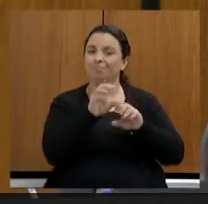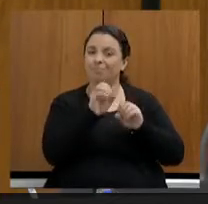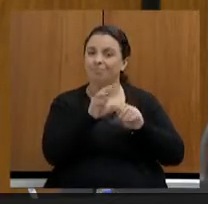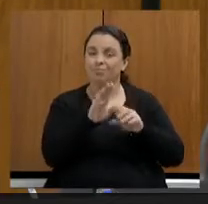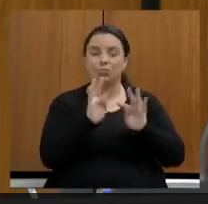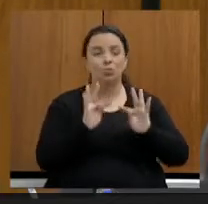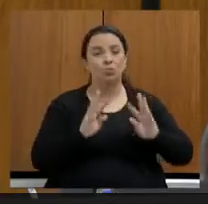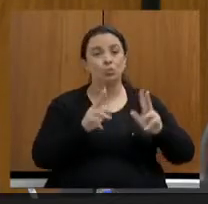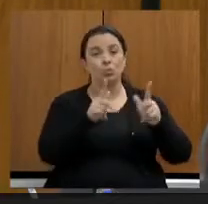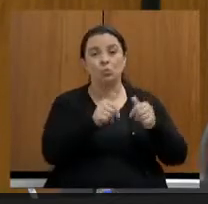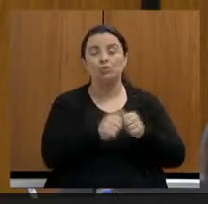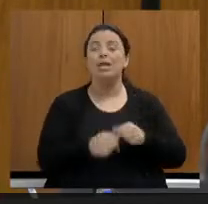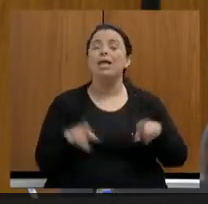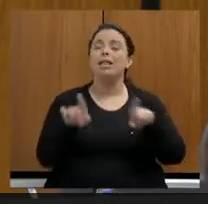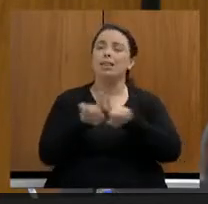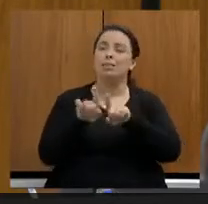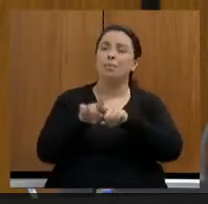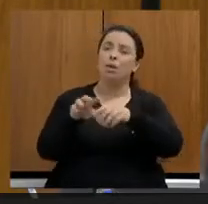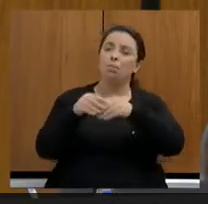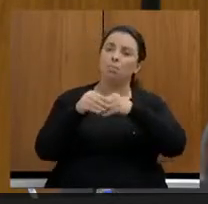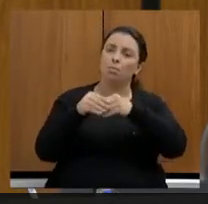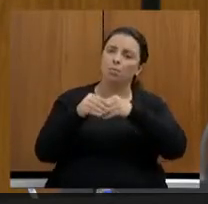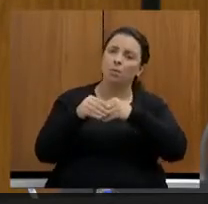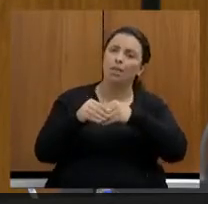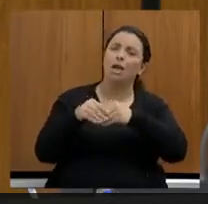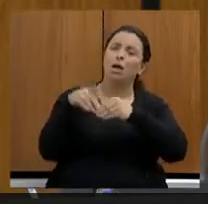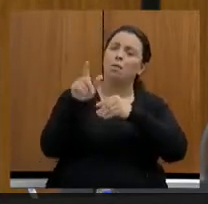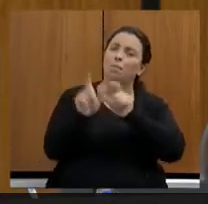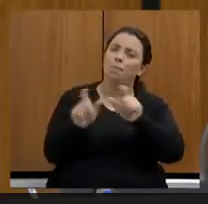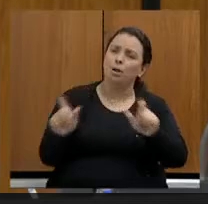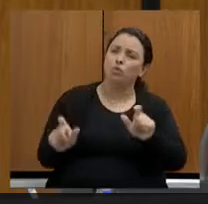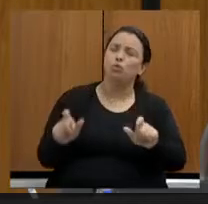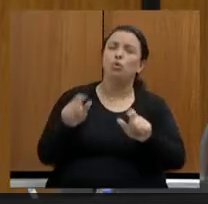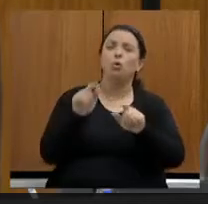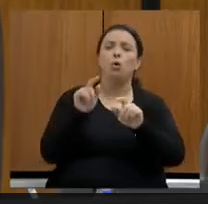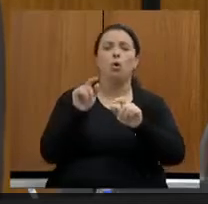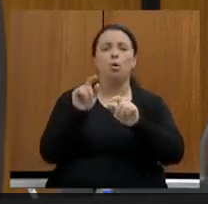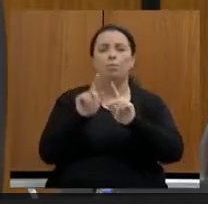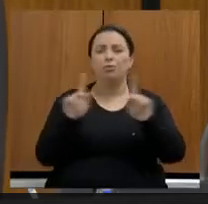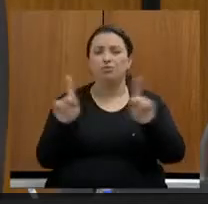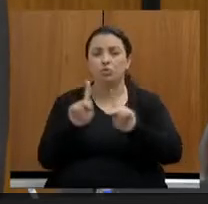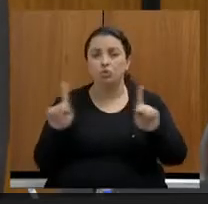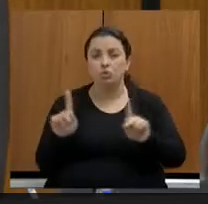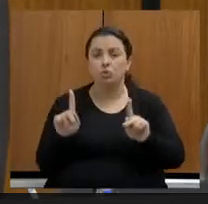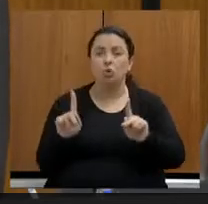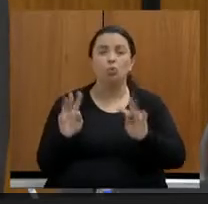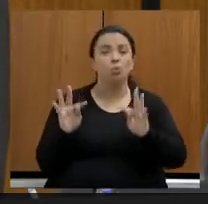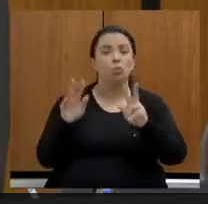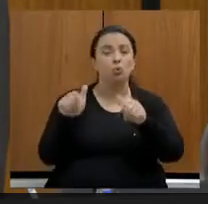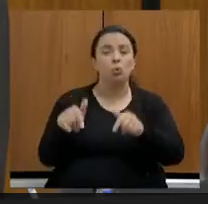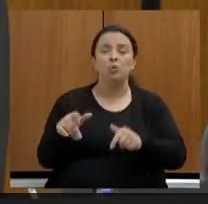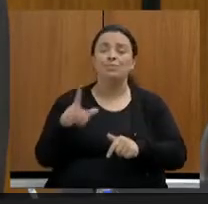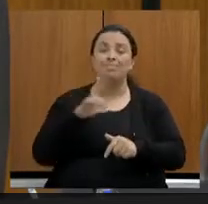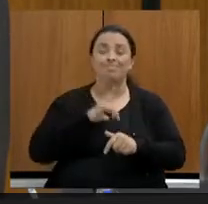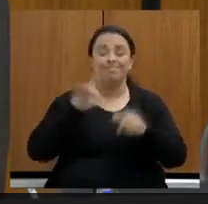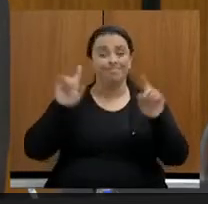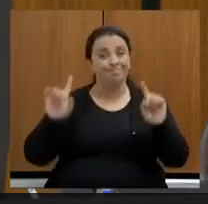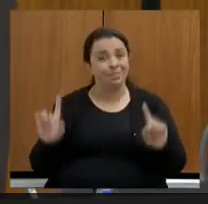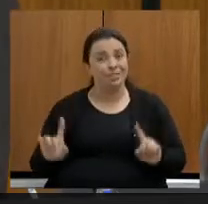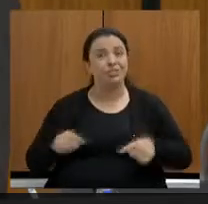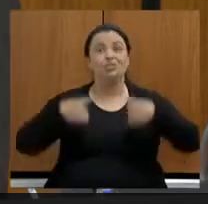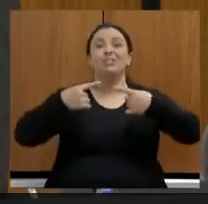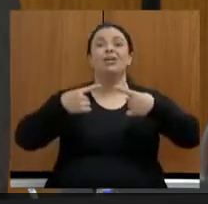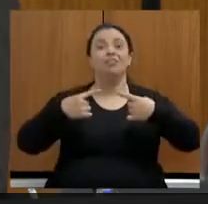complementar todos os professores professoras serventuários por esse desafio que nós estamos